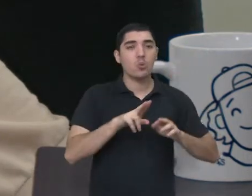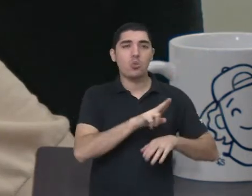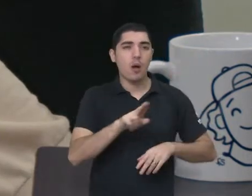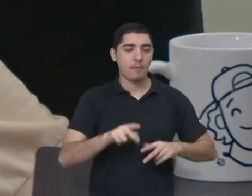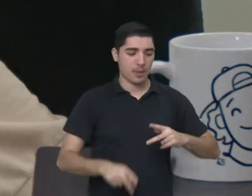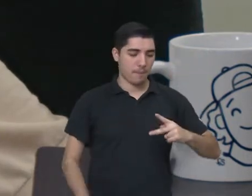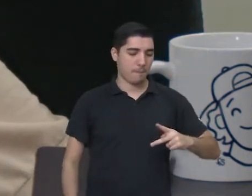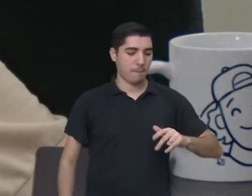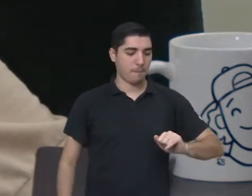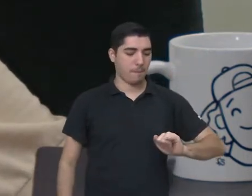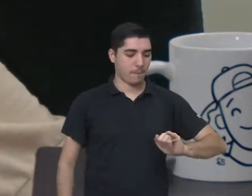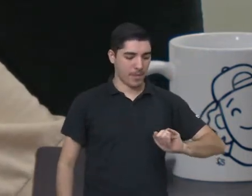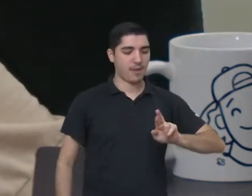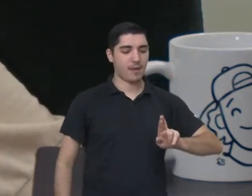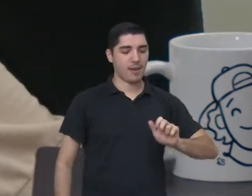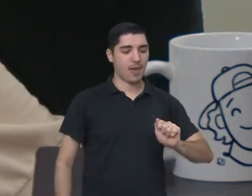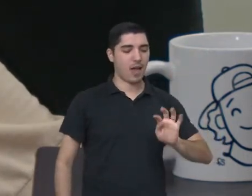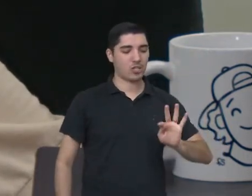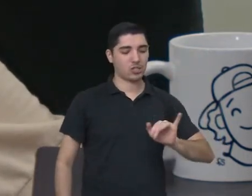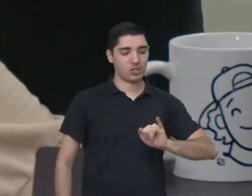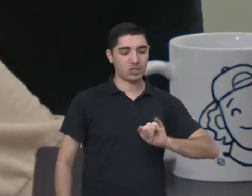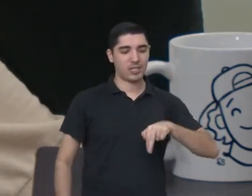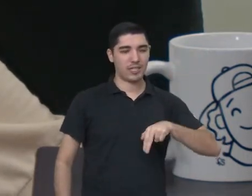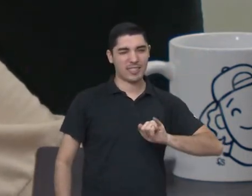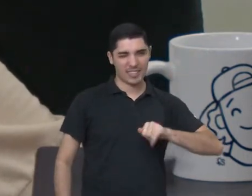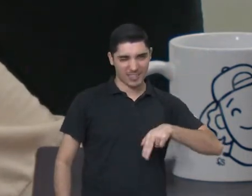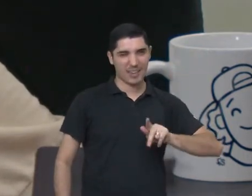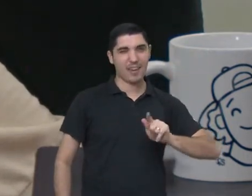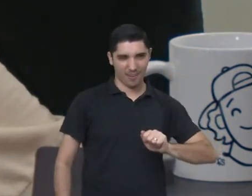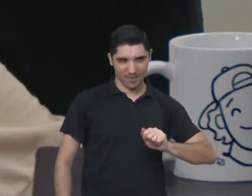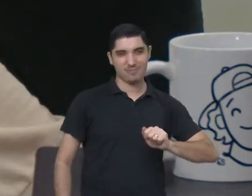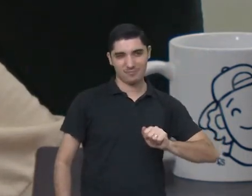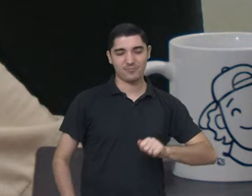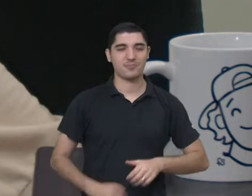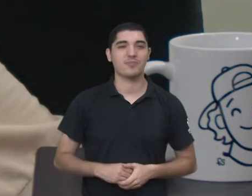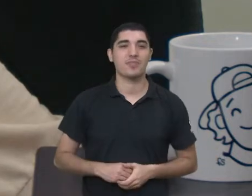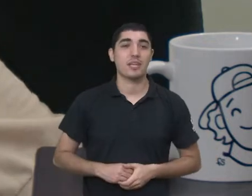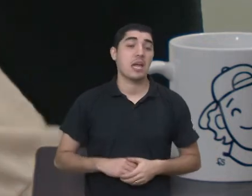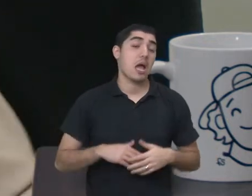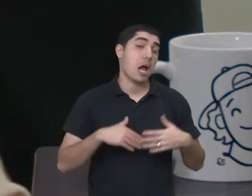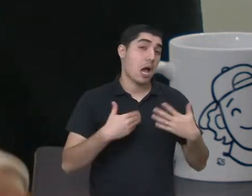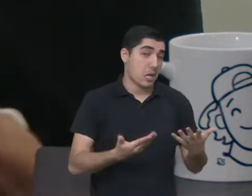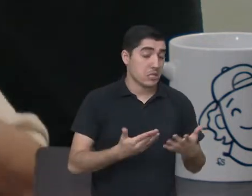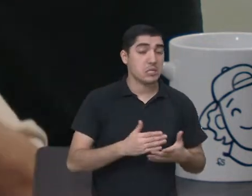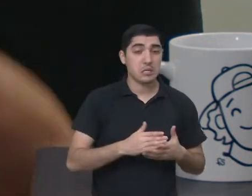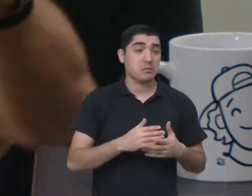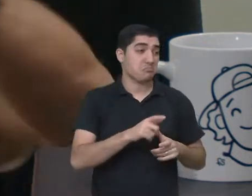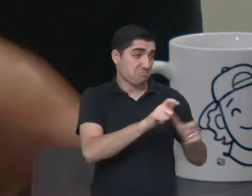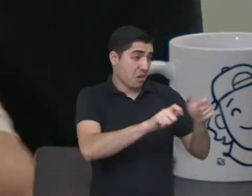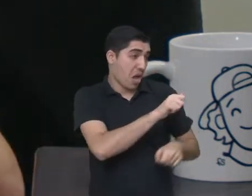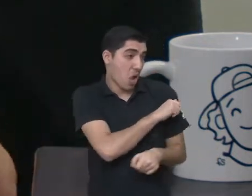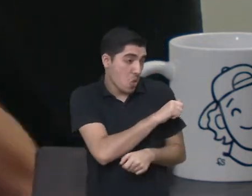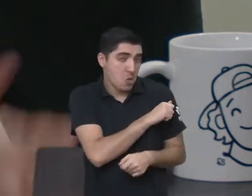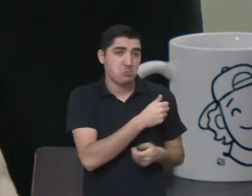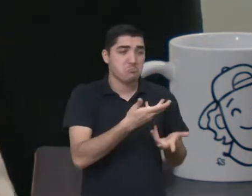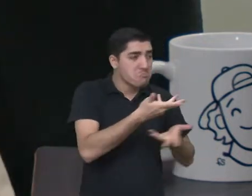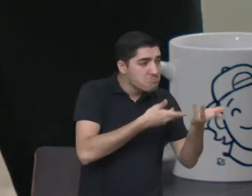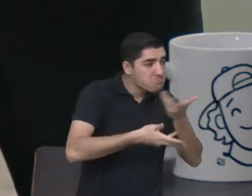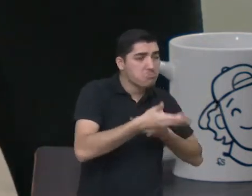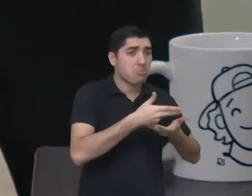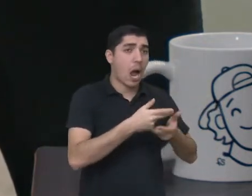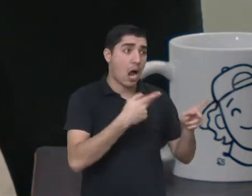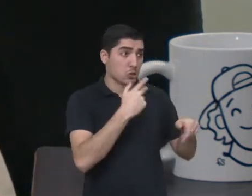era só na base do linotipo, né? Estava começando com a parte de offset, o Alberto e eu, a gente fazia páginas de esportes do Vale